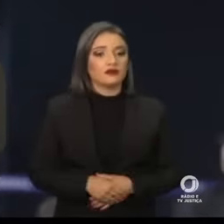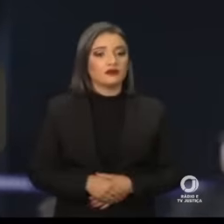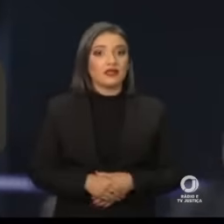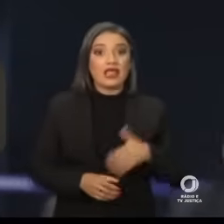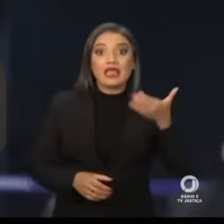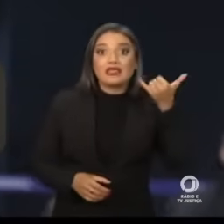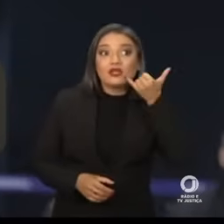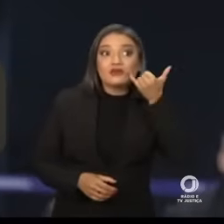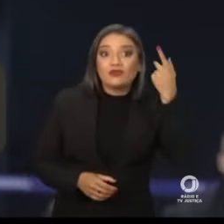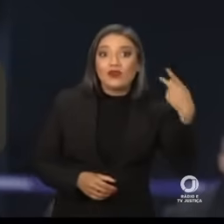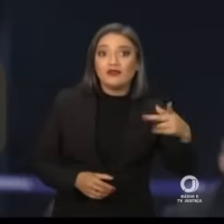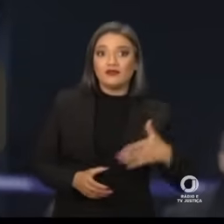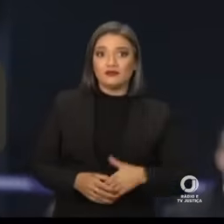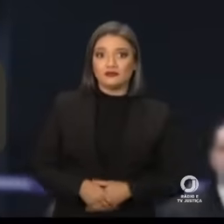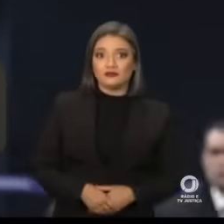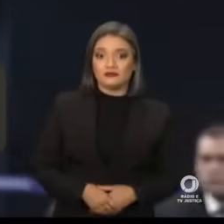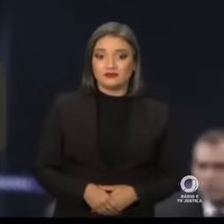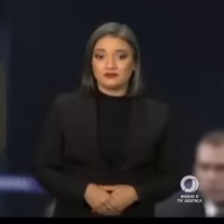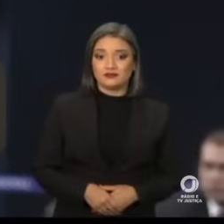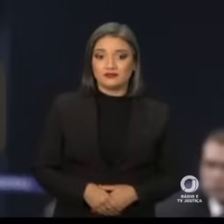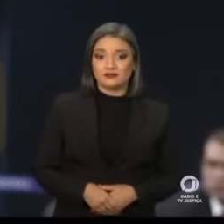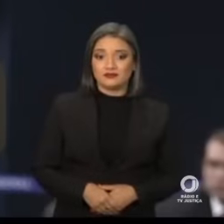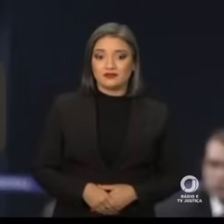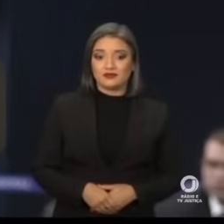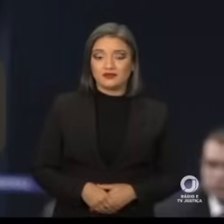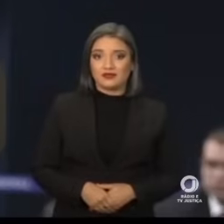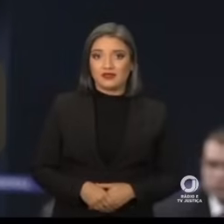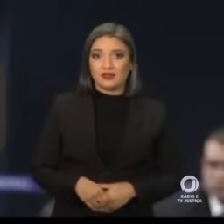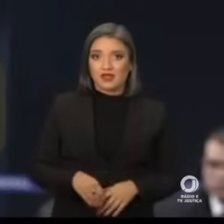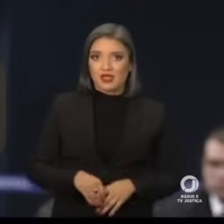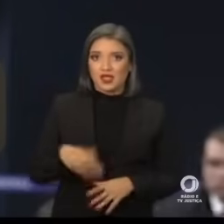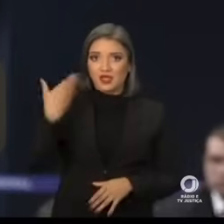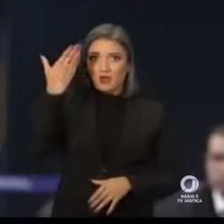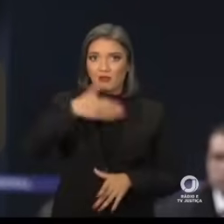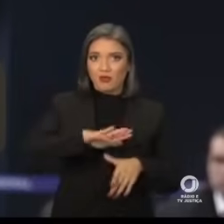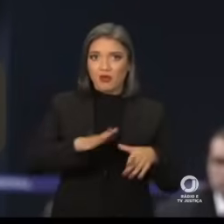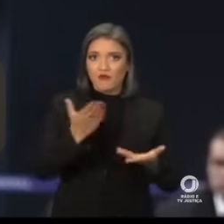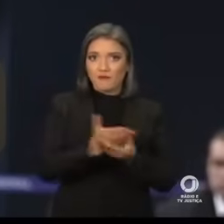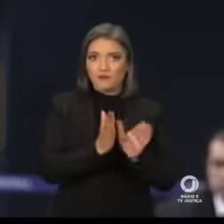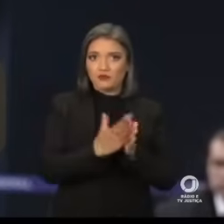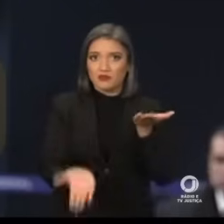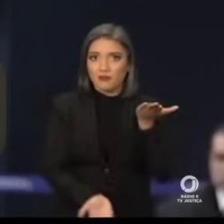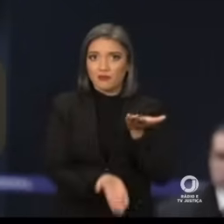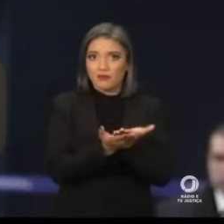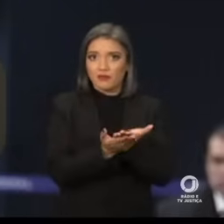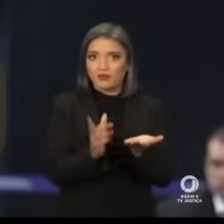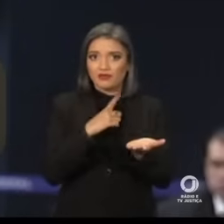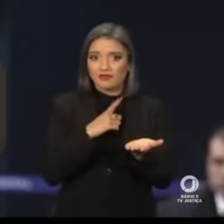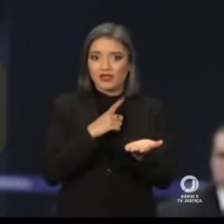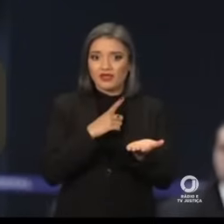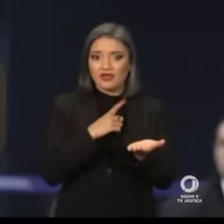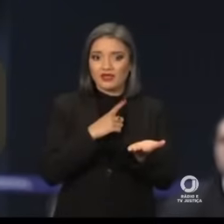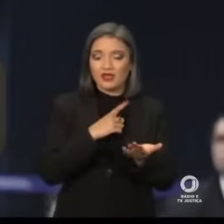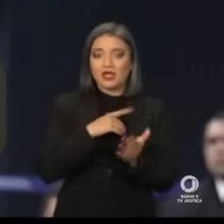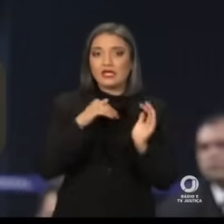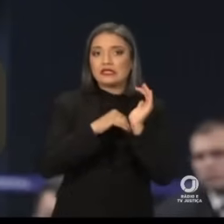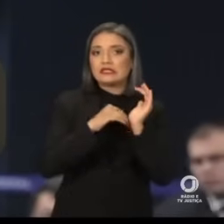dele. Eu juntei isso no processo. No celular dele, com a senha.